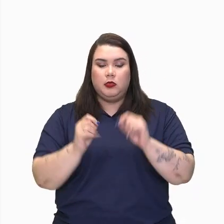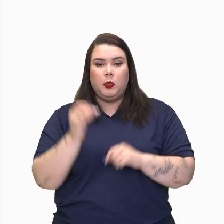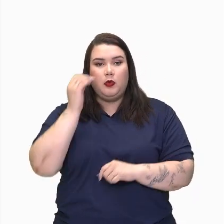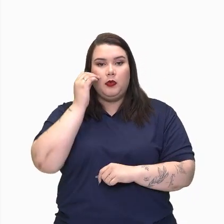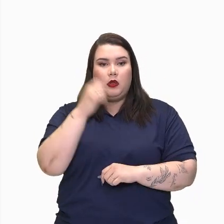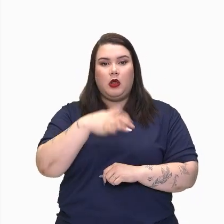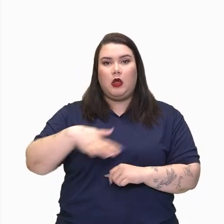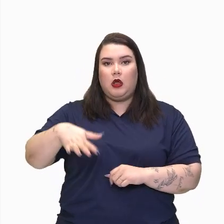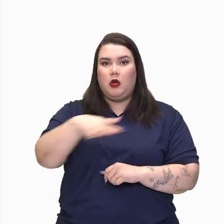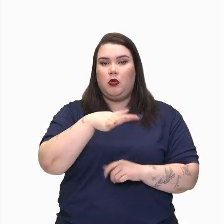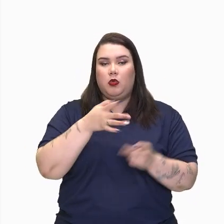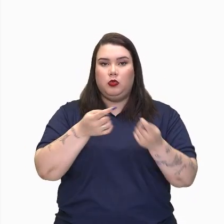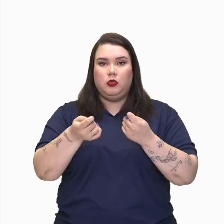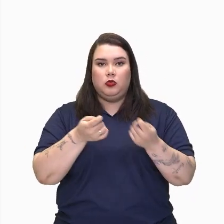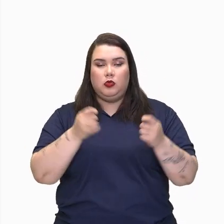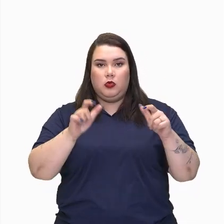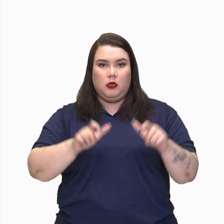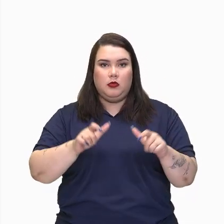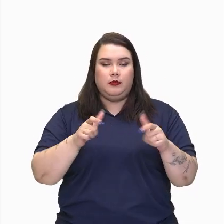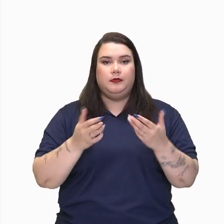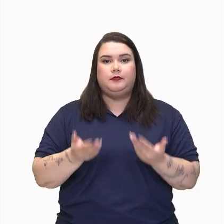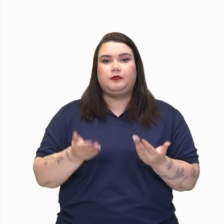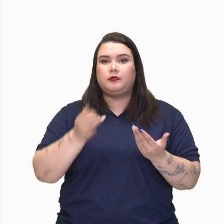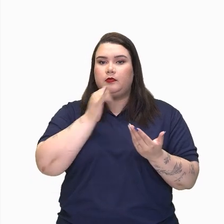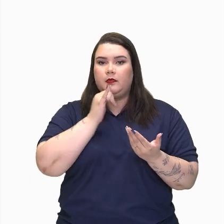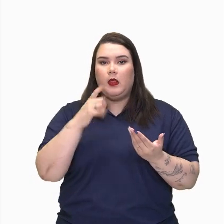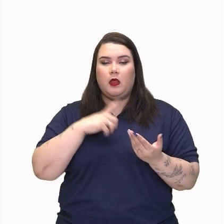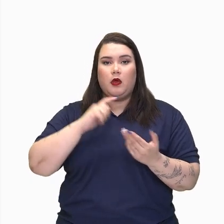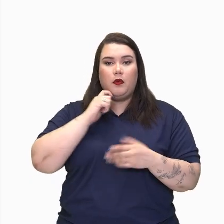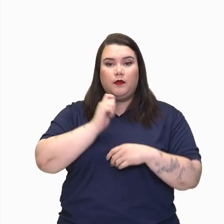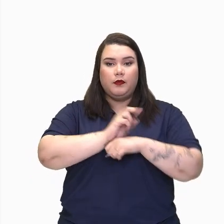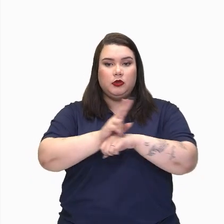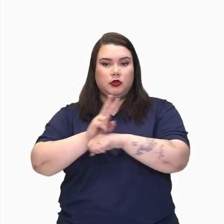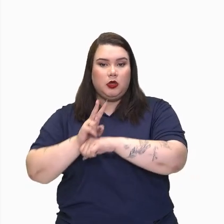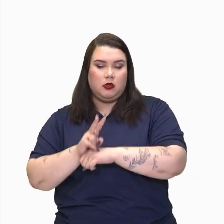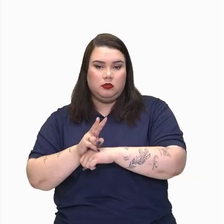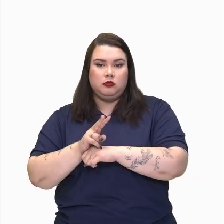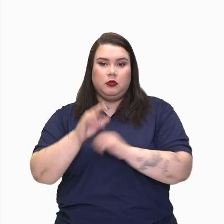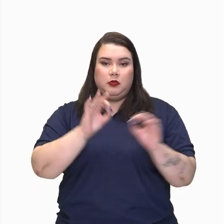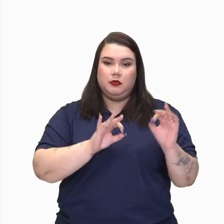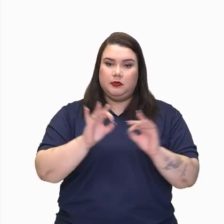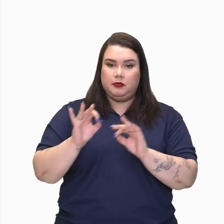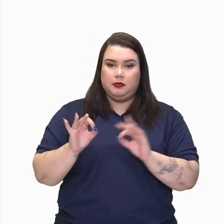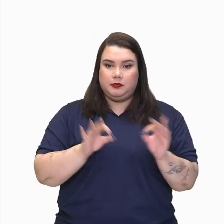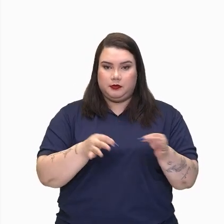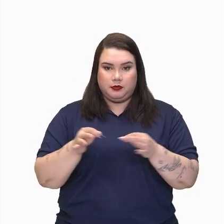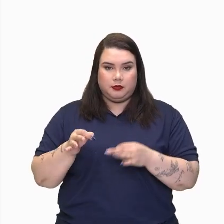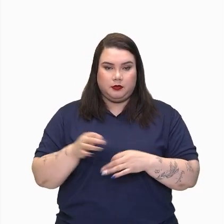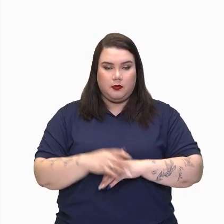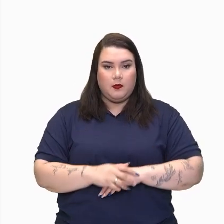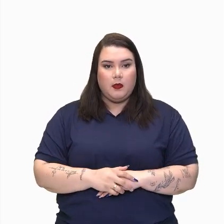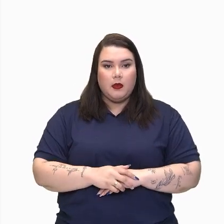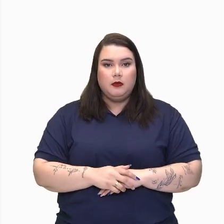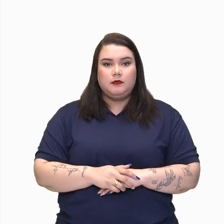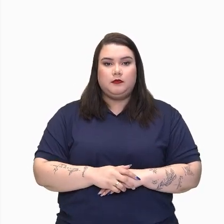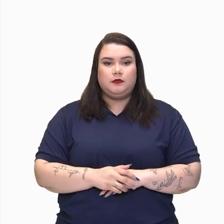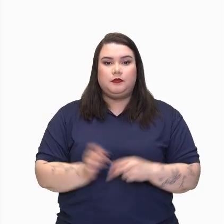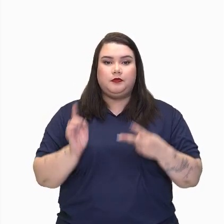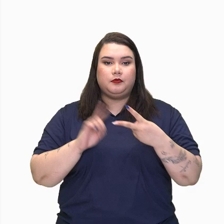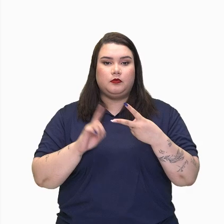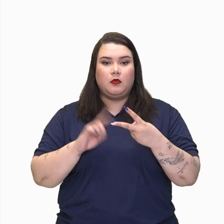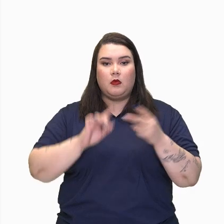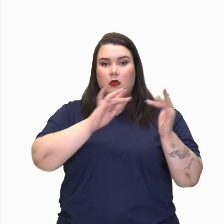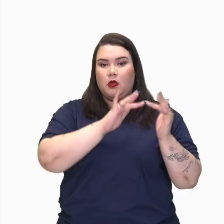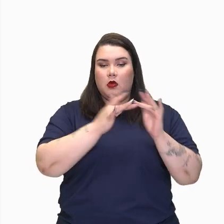ambiente controlado. Você tem ali os fiscais que fazem esse processo do controle, tá bom? 2.